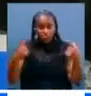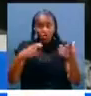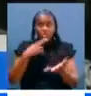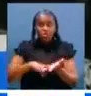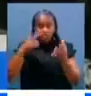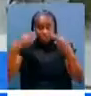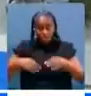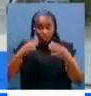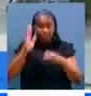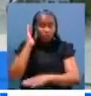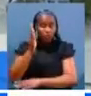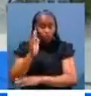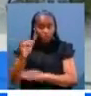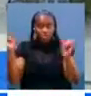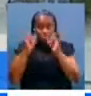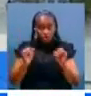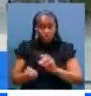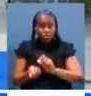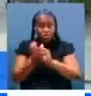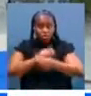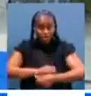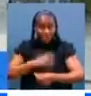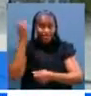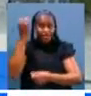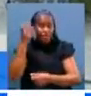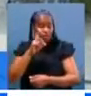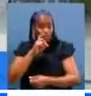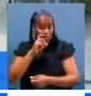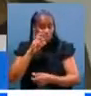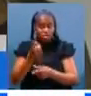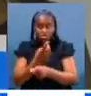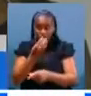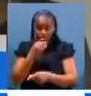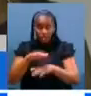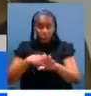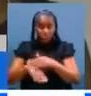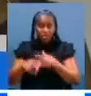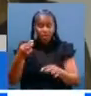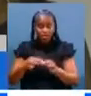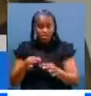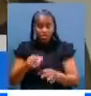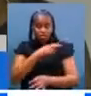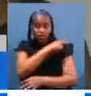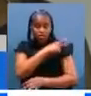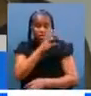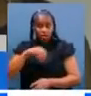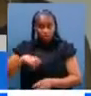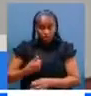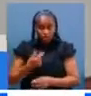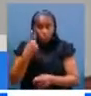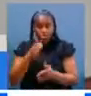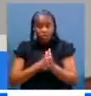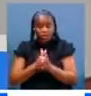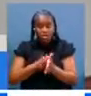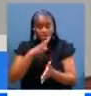Fórum Internacional sobre Alterações Climáticas e Segurança Alimentar a realizar em setembro na Universidade de Cabo Verde. Uma